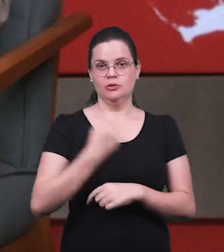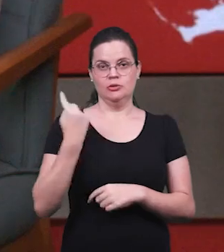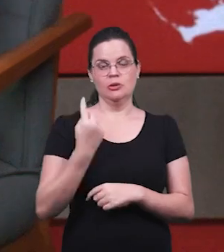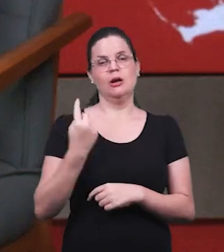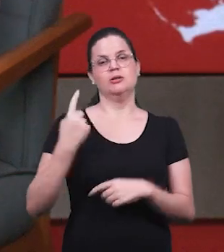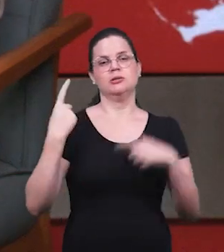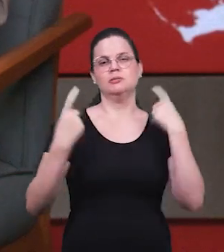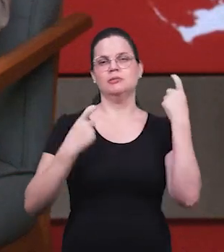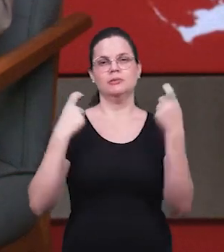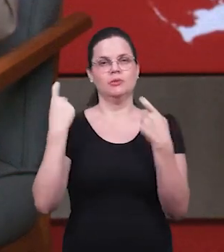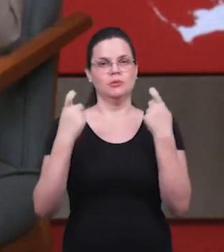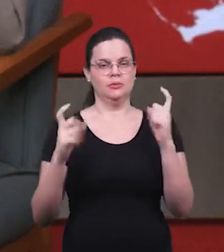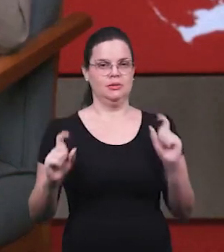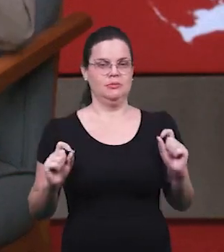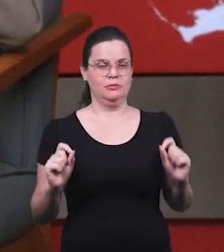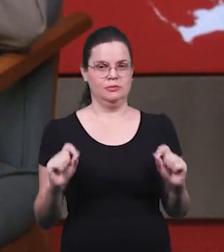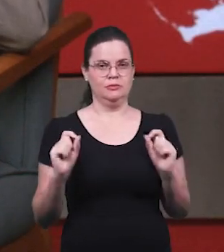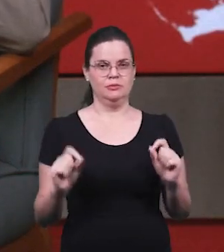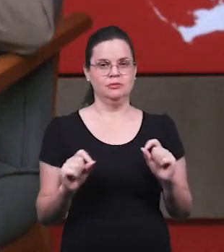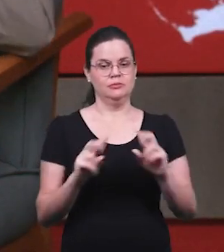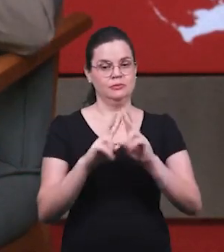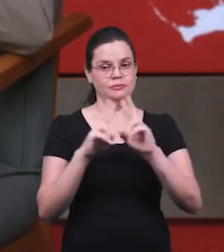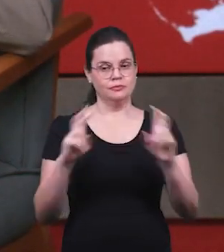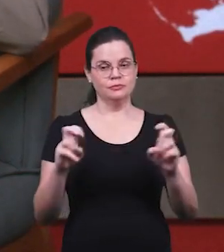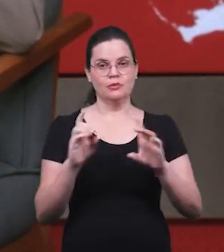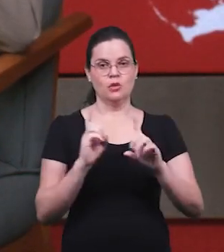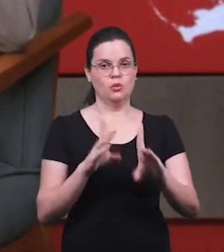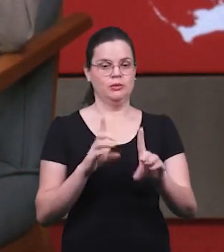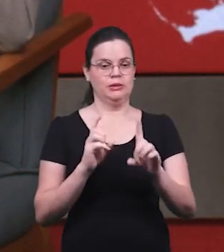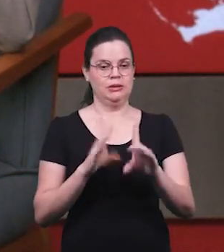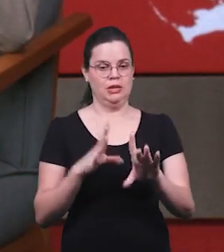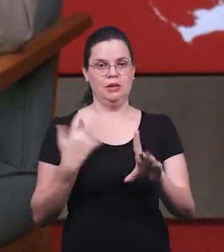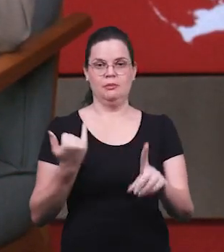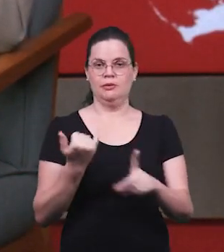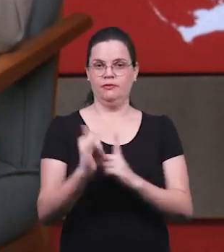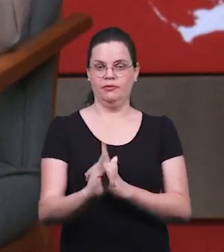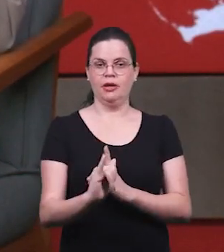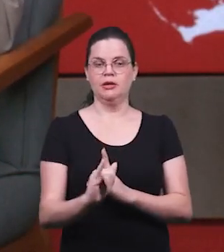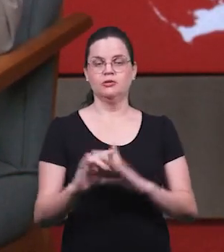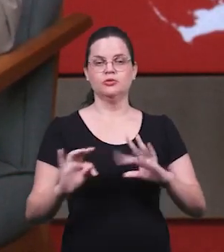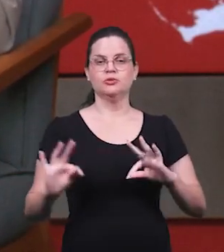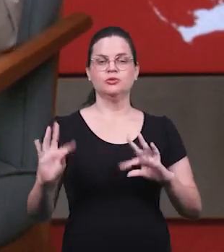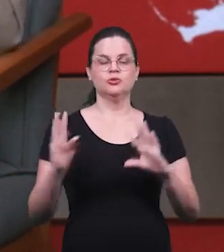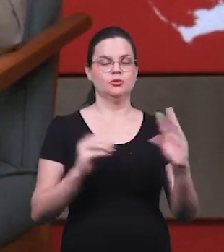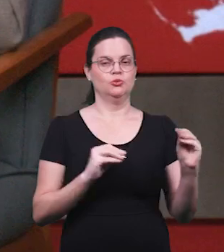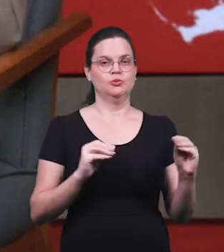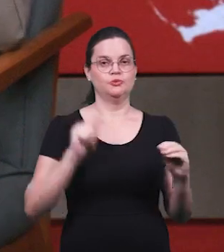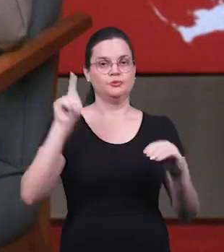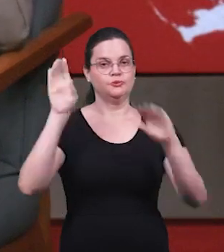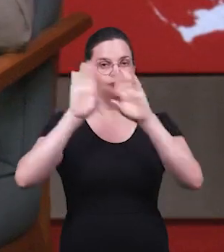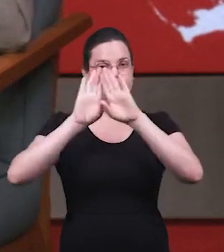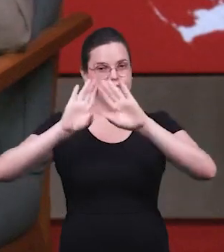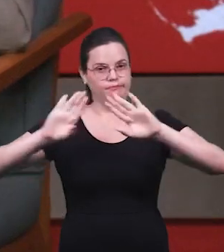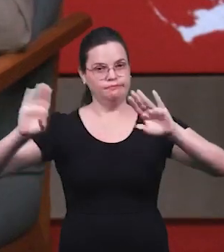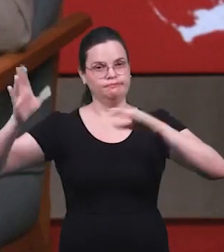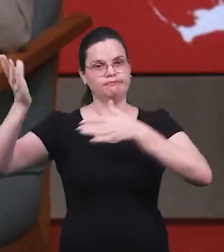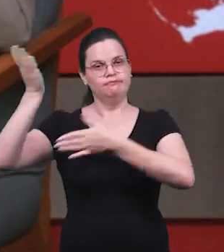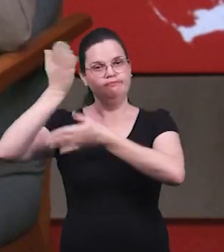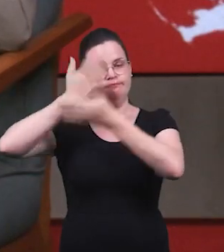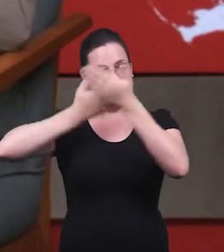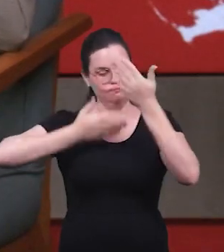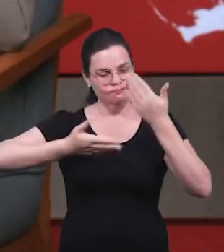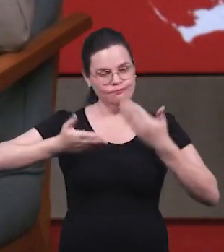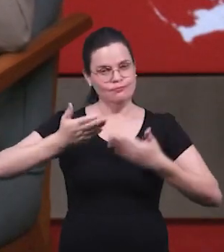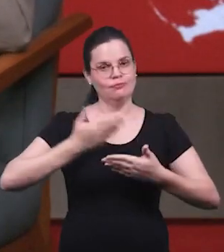trabalho dentro disso aqui é o aspecto doutrinário, aquilo que veio